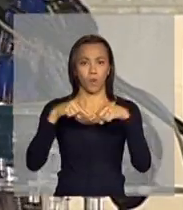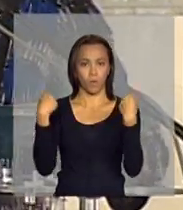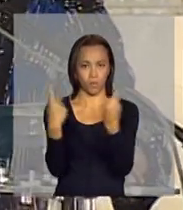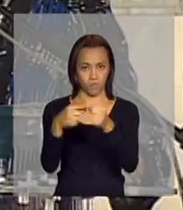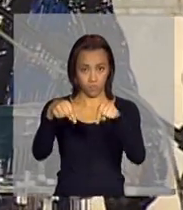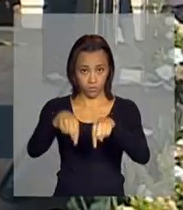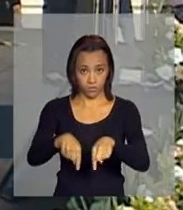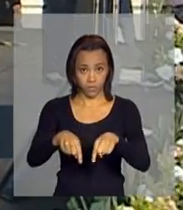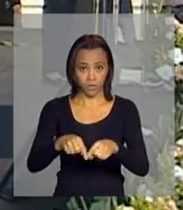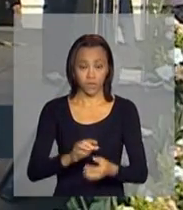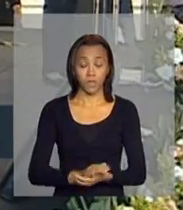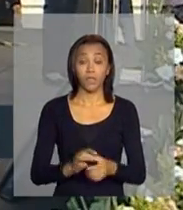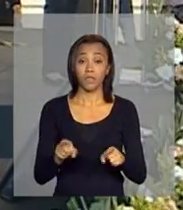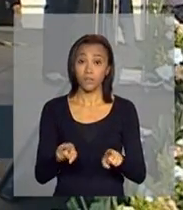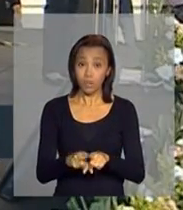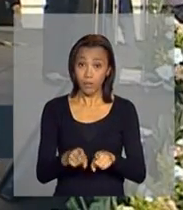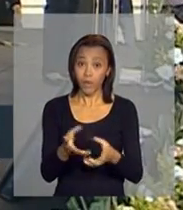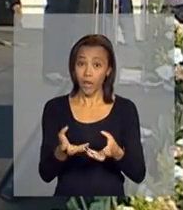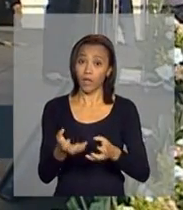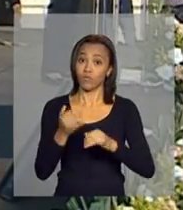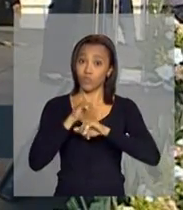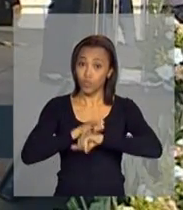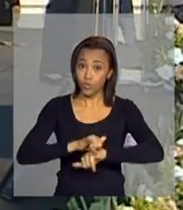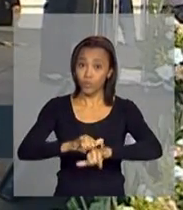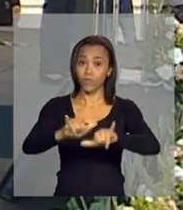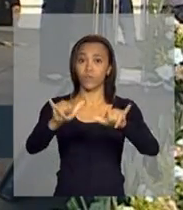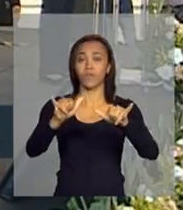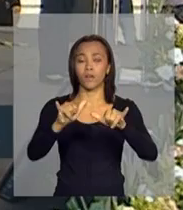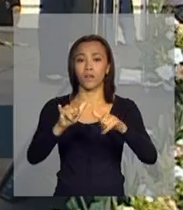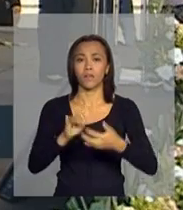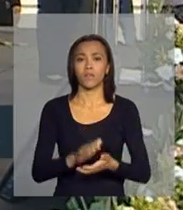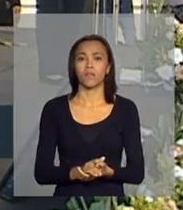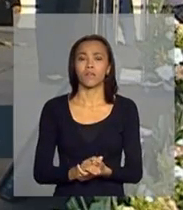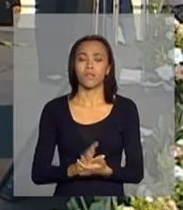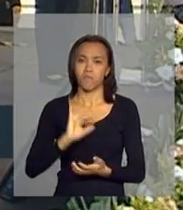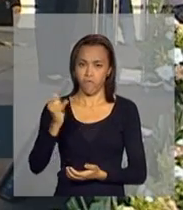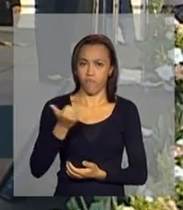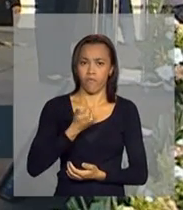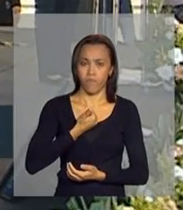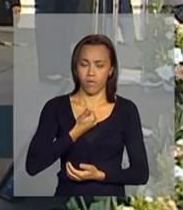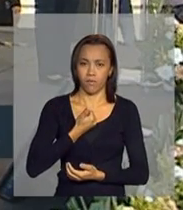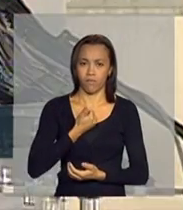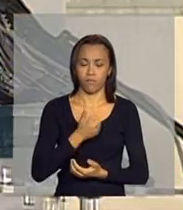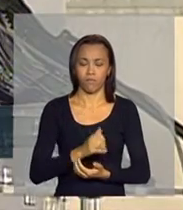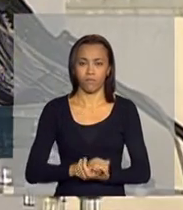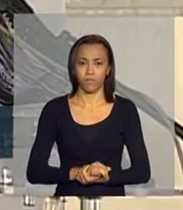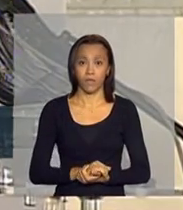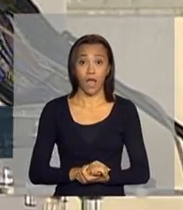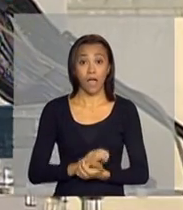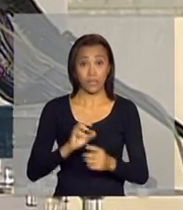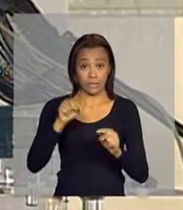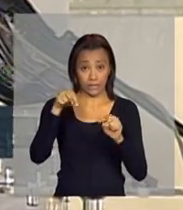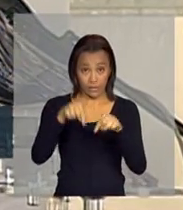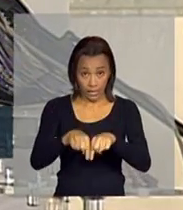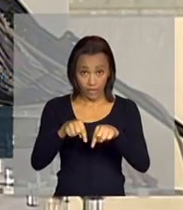queria divulgar para os senhores que a mim disseram que, além